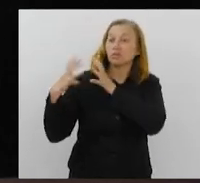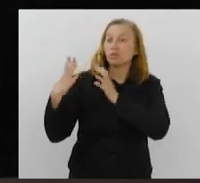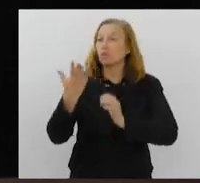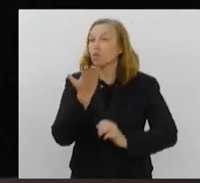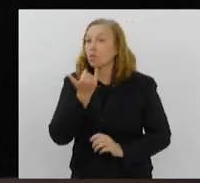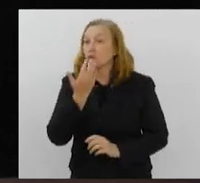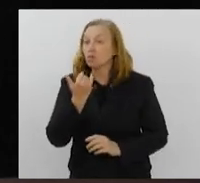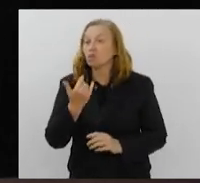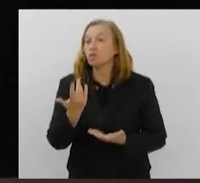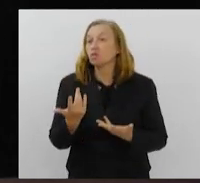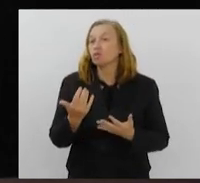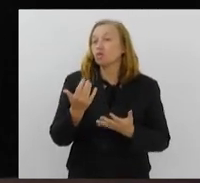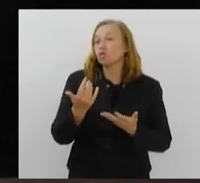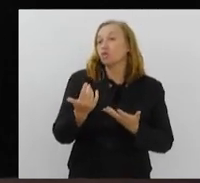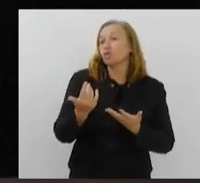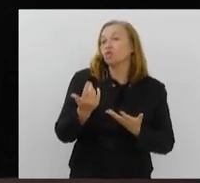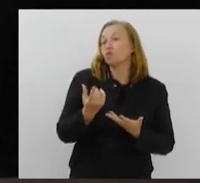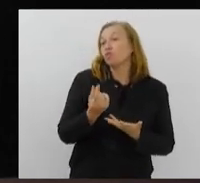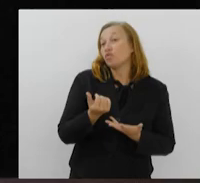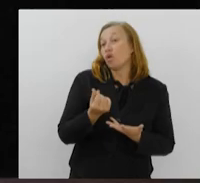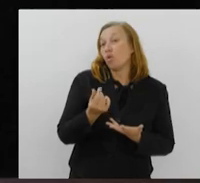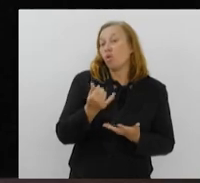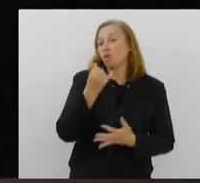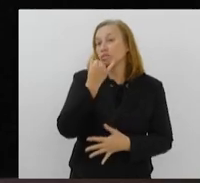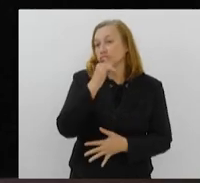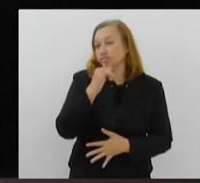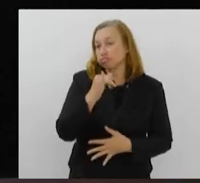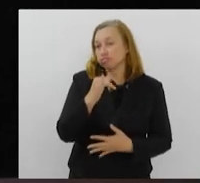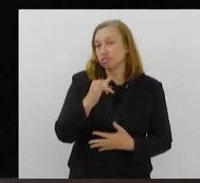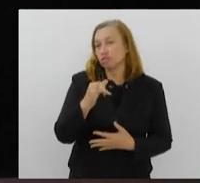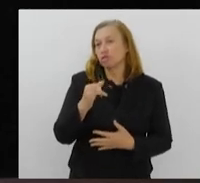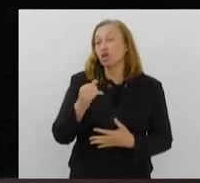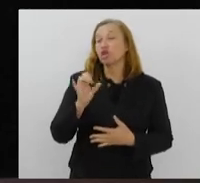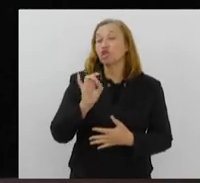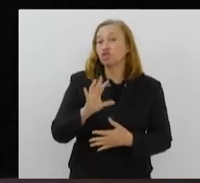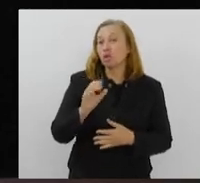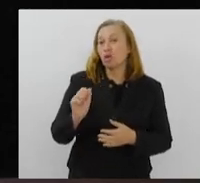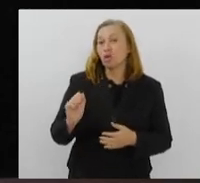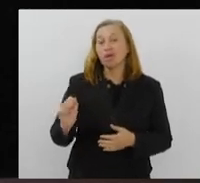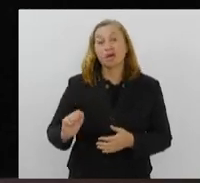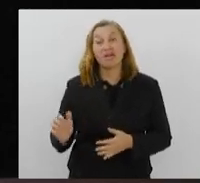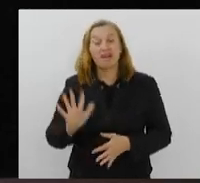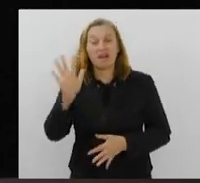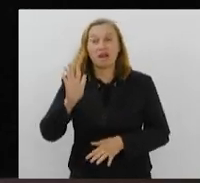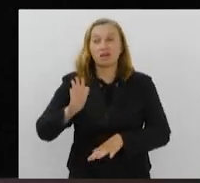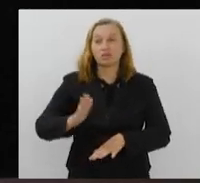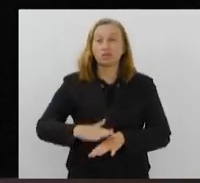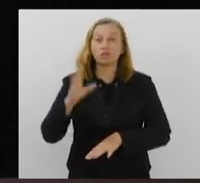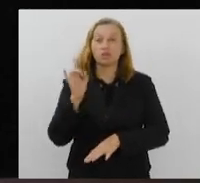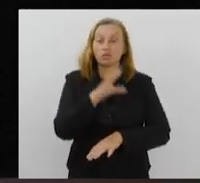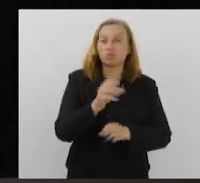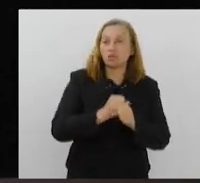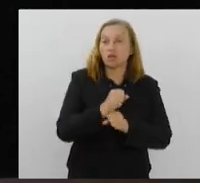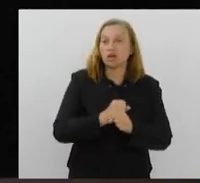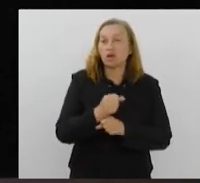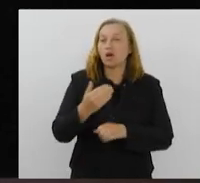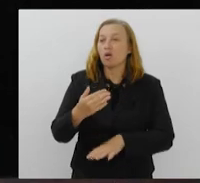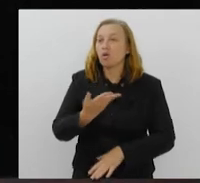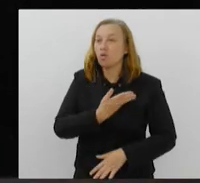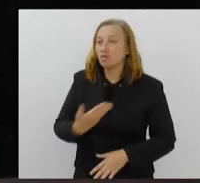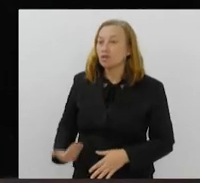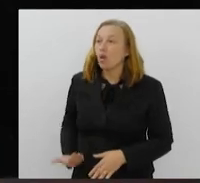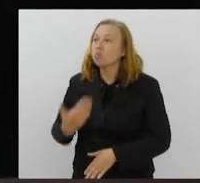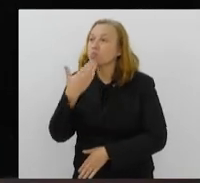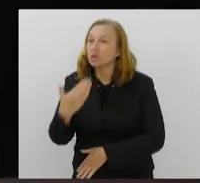com eletricidade, do custo de vida, um custo de vida altíssimo que só aumentou nos últimos anos. Governador, é um apelo que